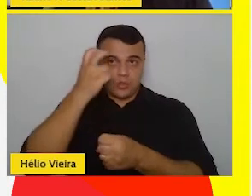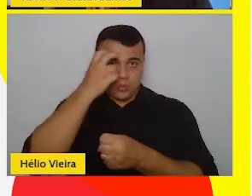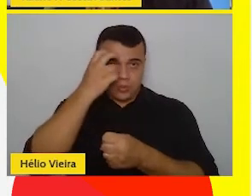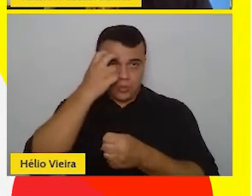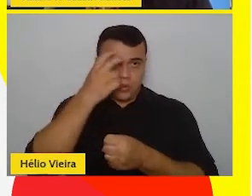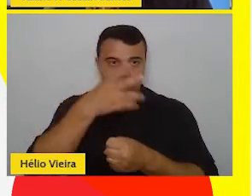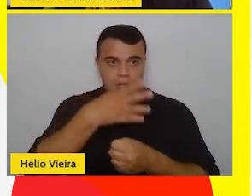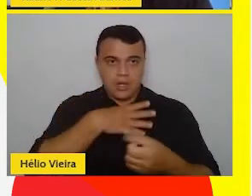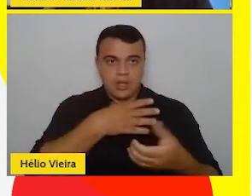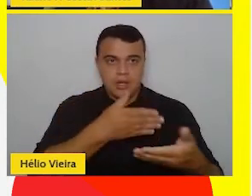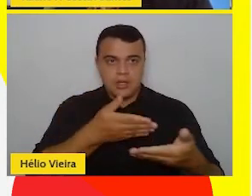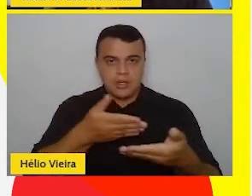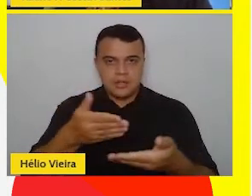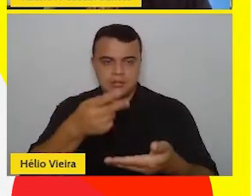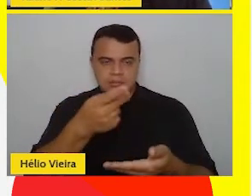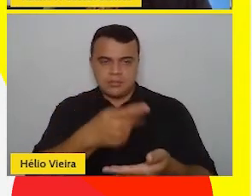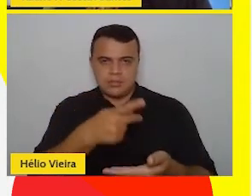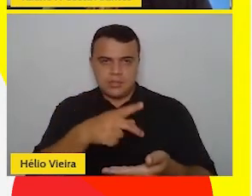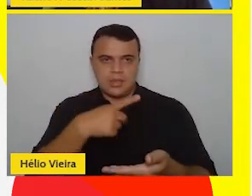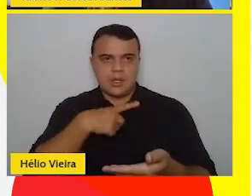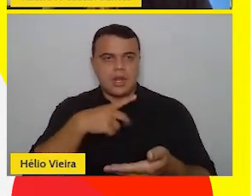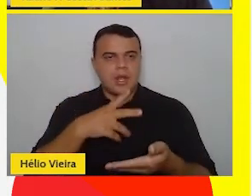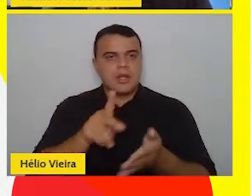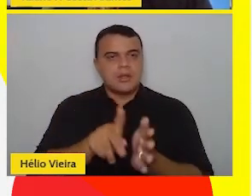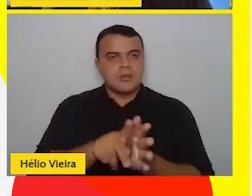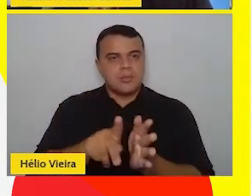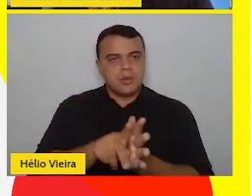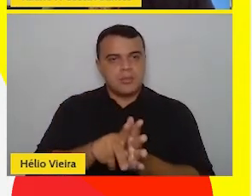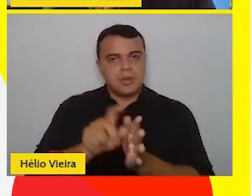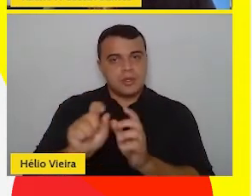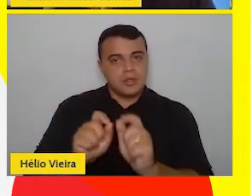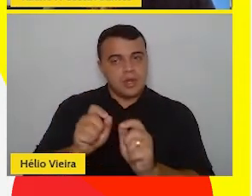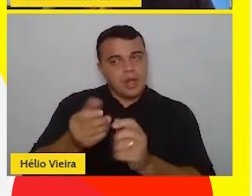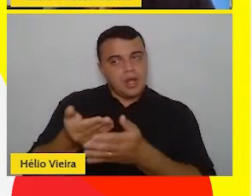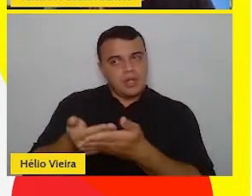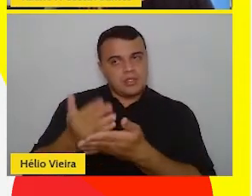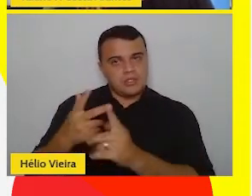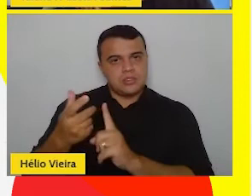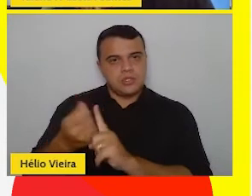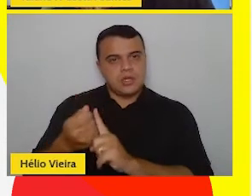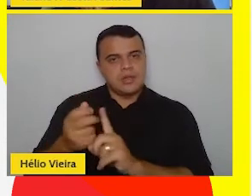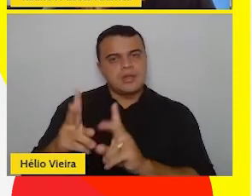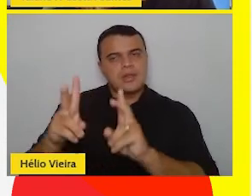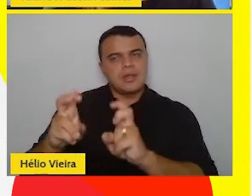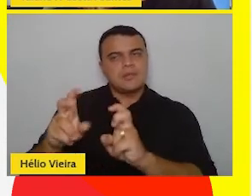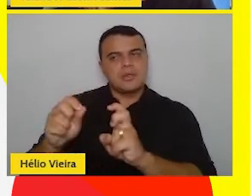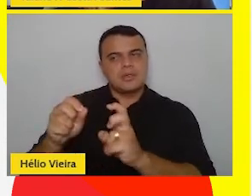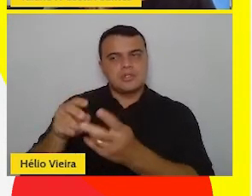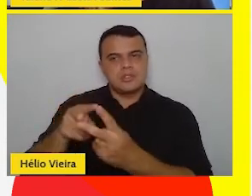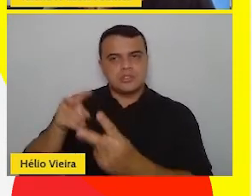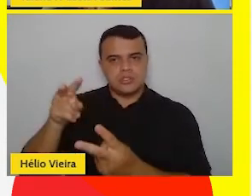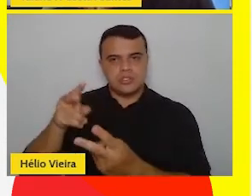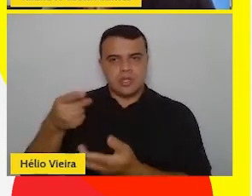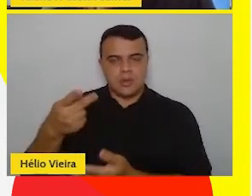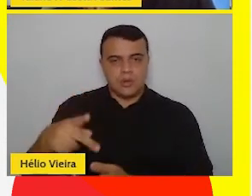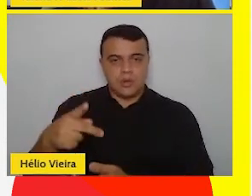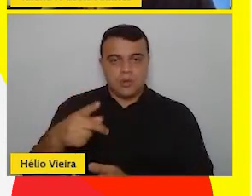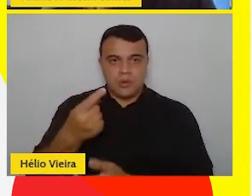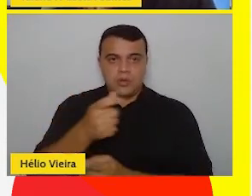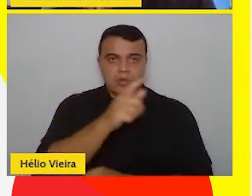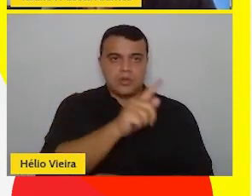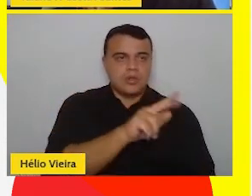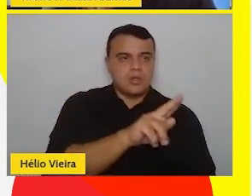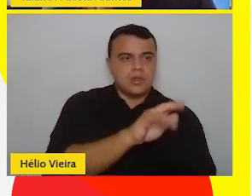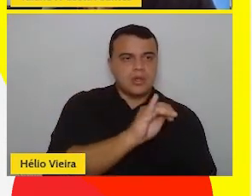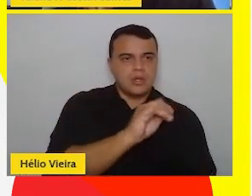uma residência artística, né? Nós tivemos uma residência artística em arte digital. E um dos artistas, o